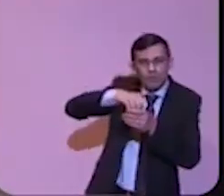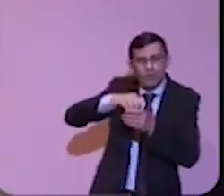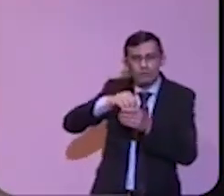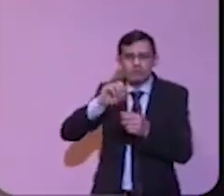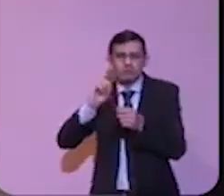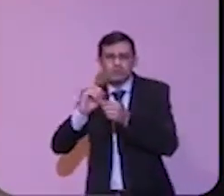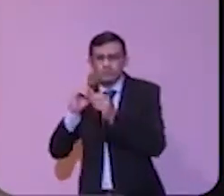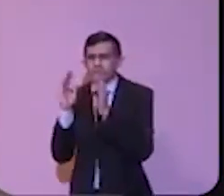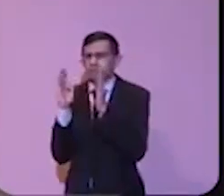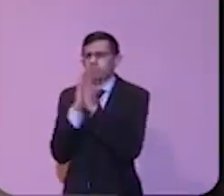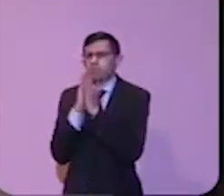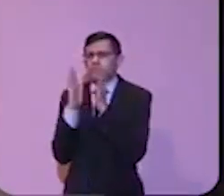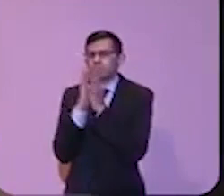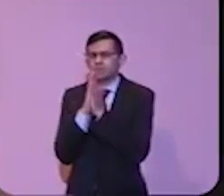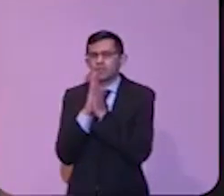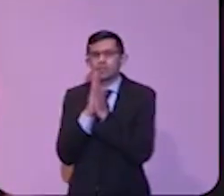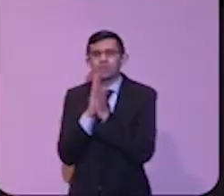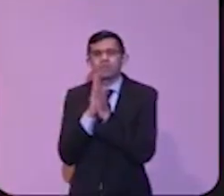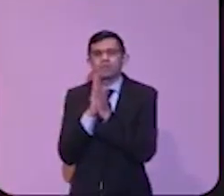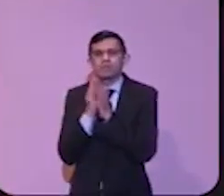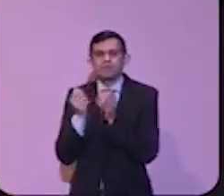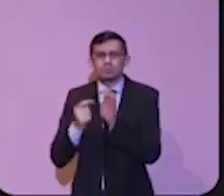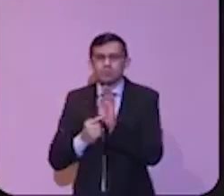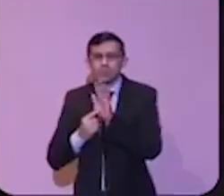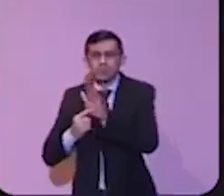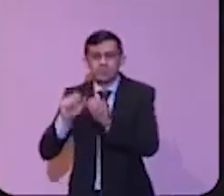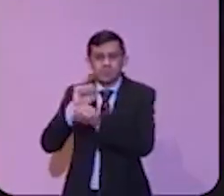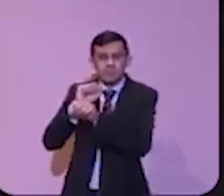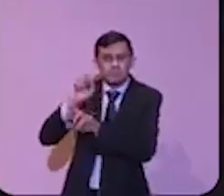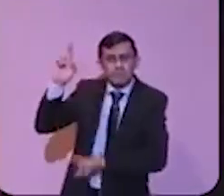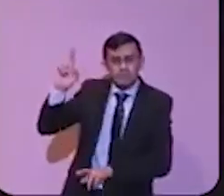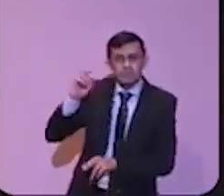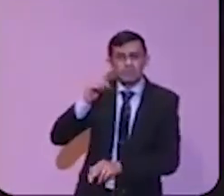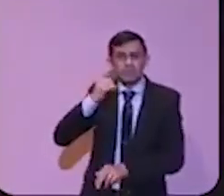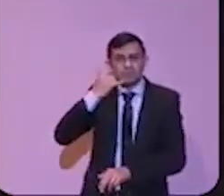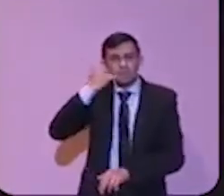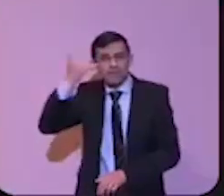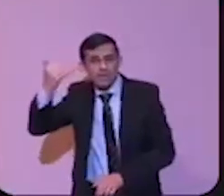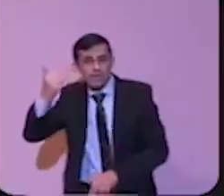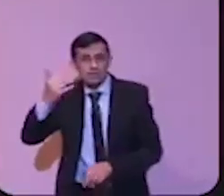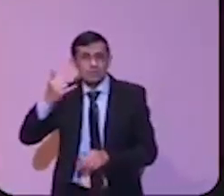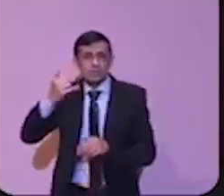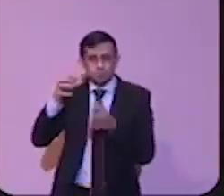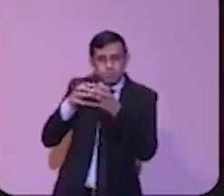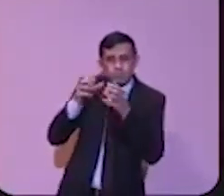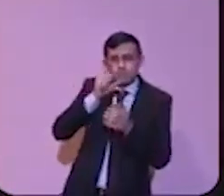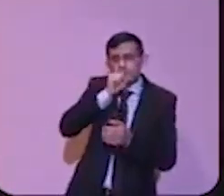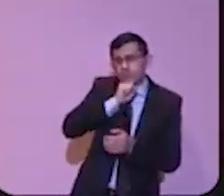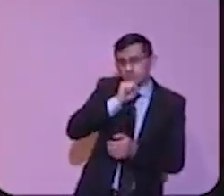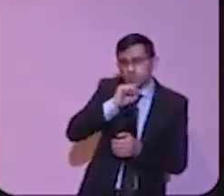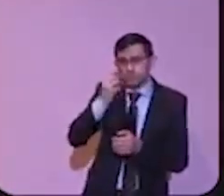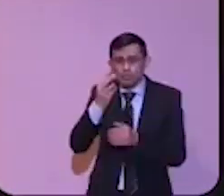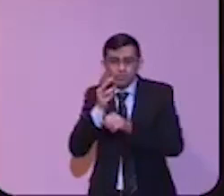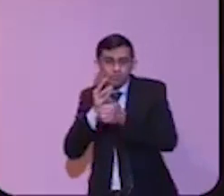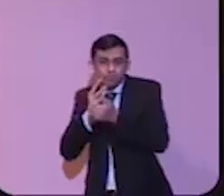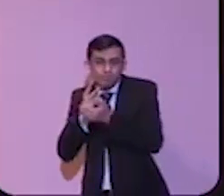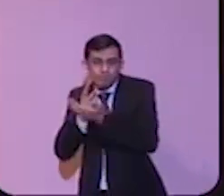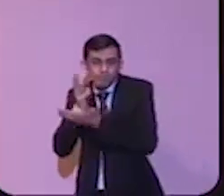uma oração por alguém, levando esperança, ligando para um idoso. Nós temos um programa assim aqui na